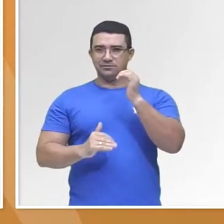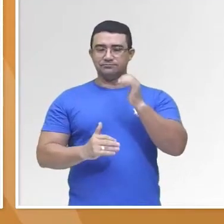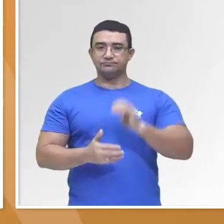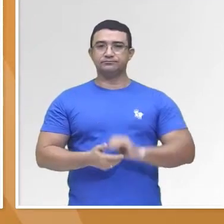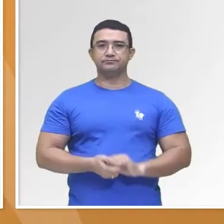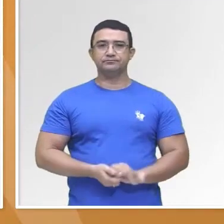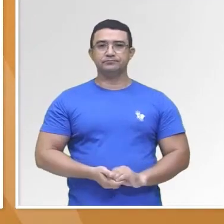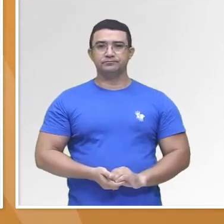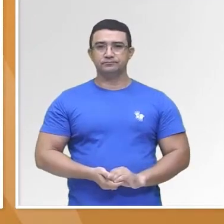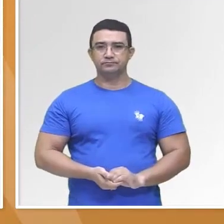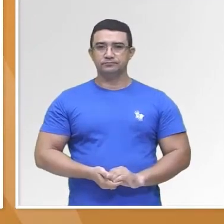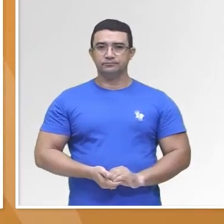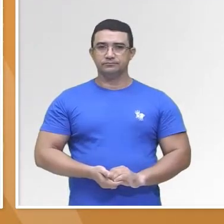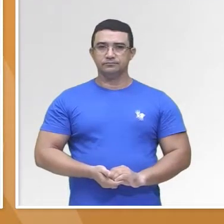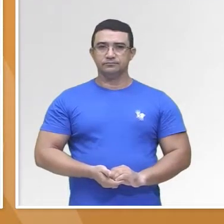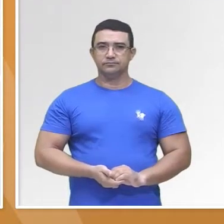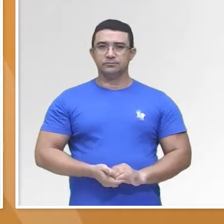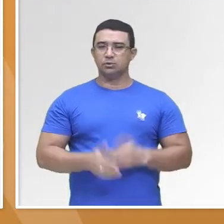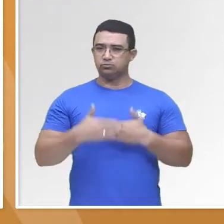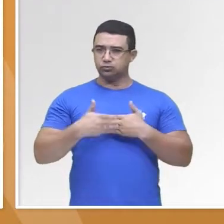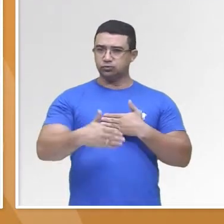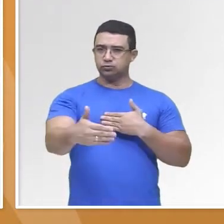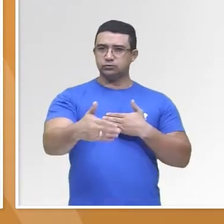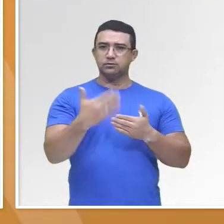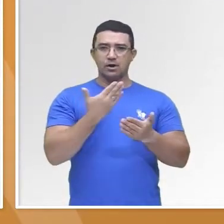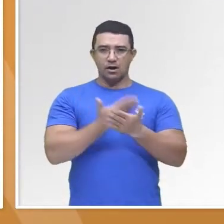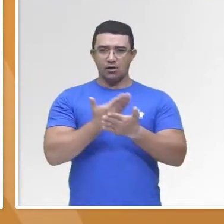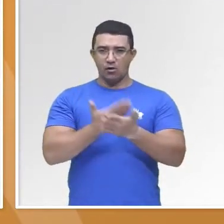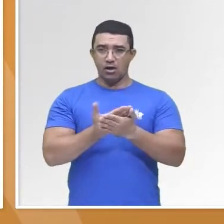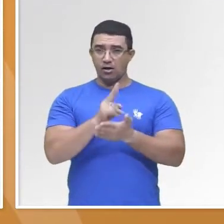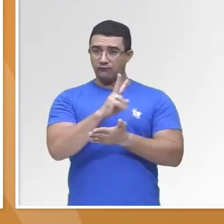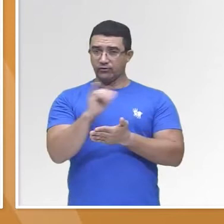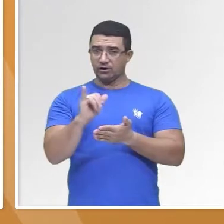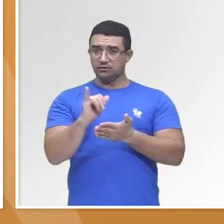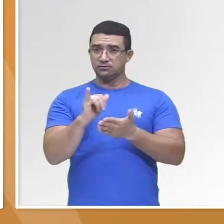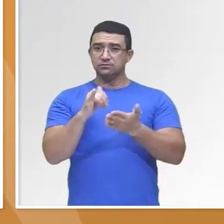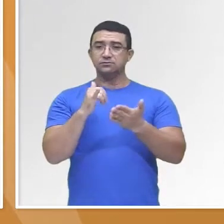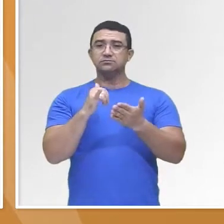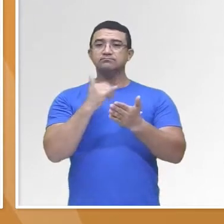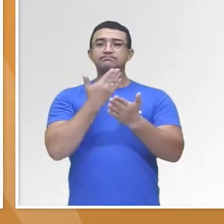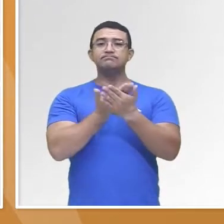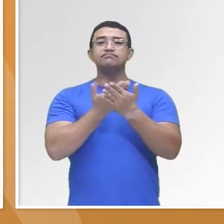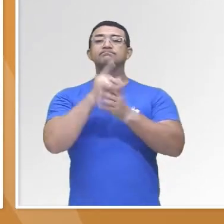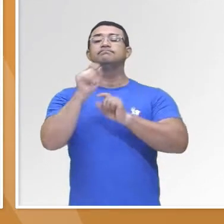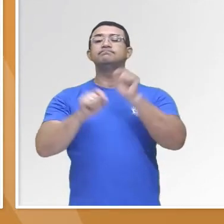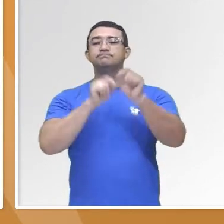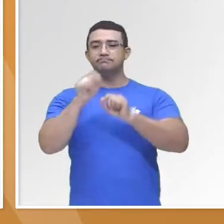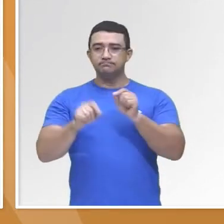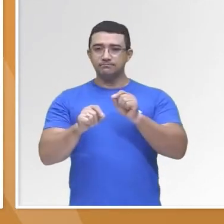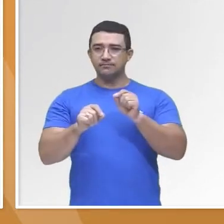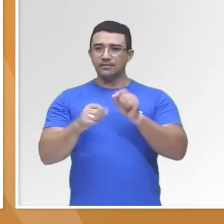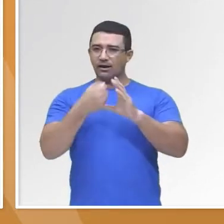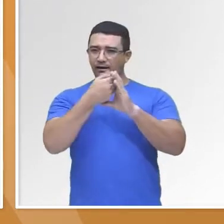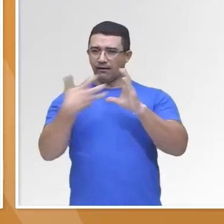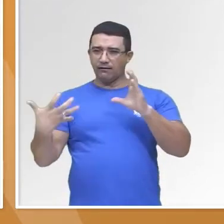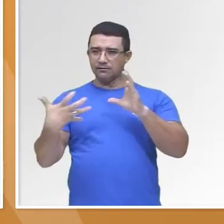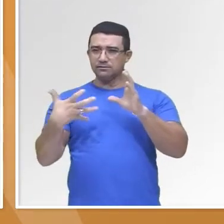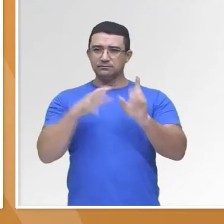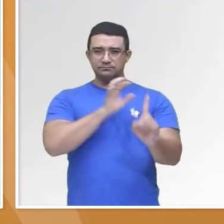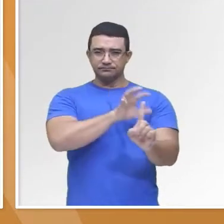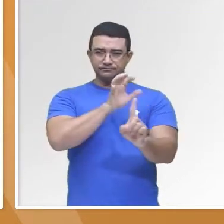Então, no decorrer da aula de hoje, nós vamos estudar exatamente isso, os fatores que vão